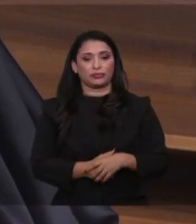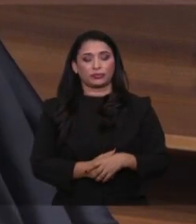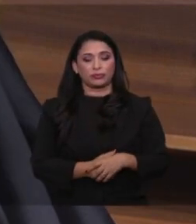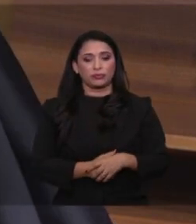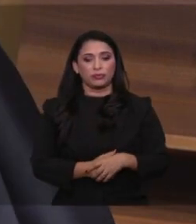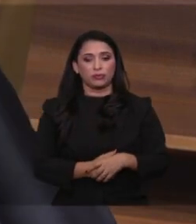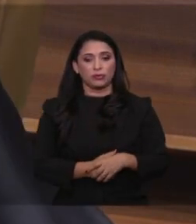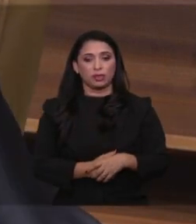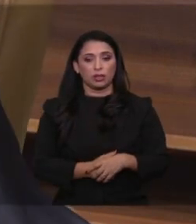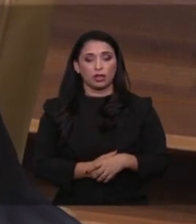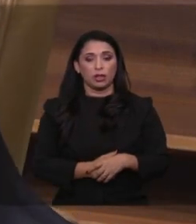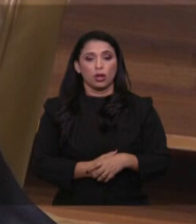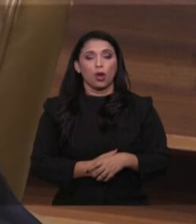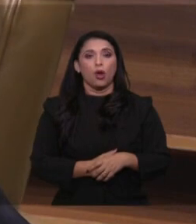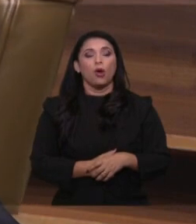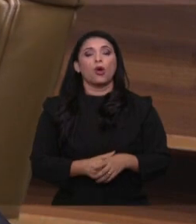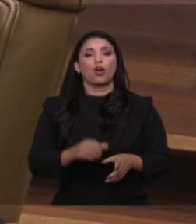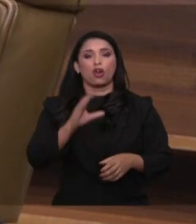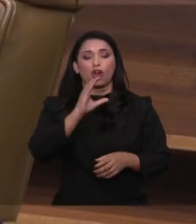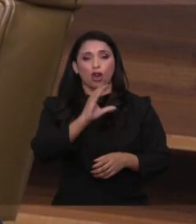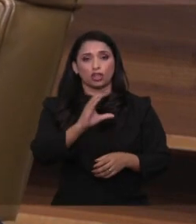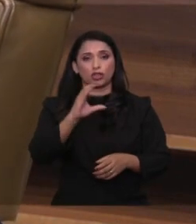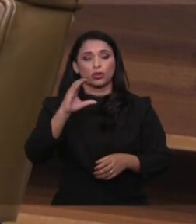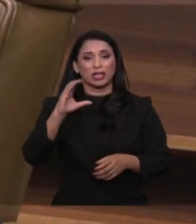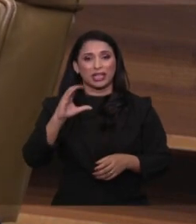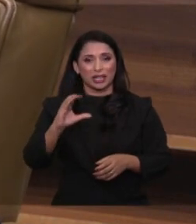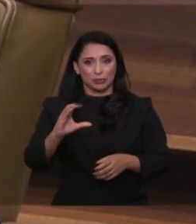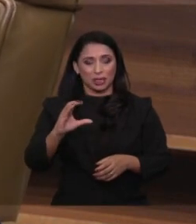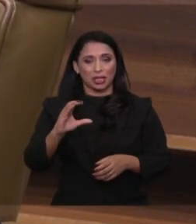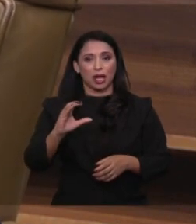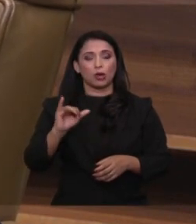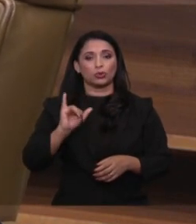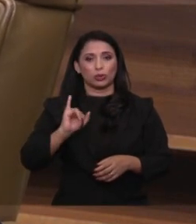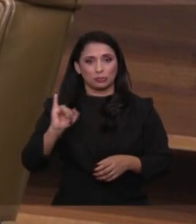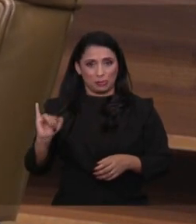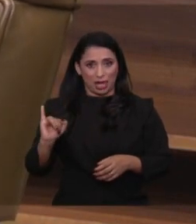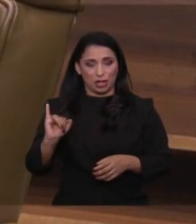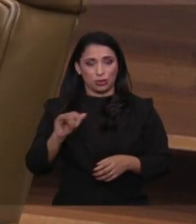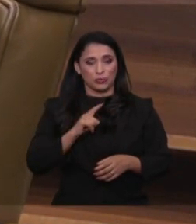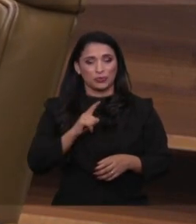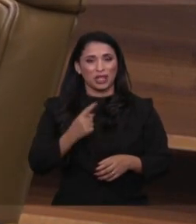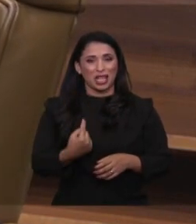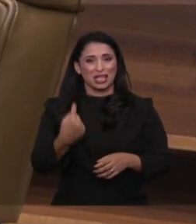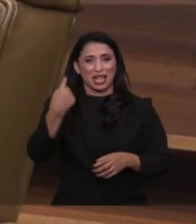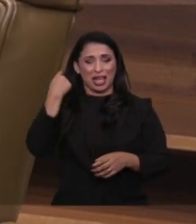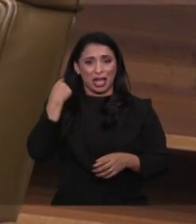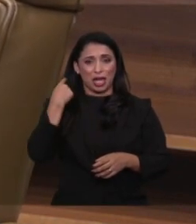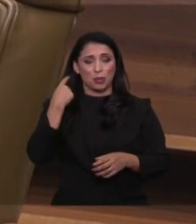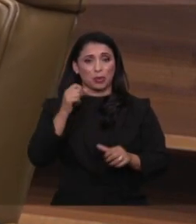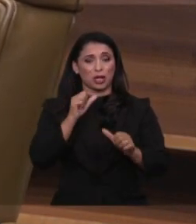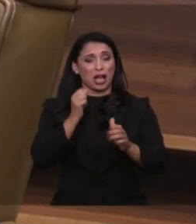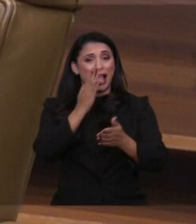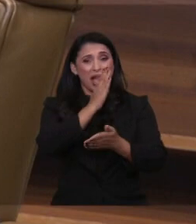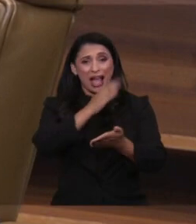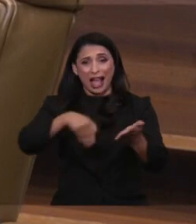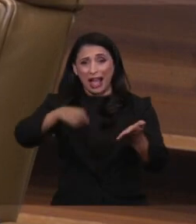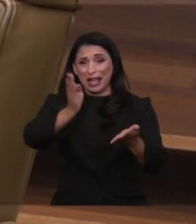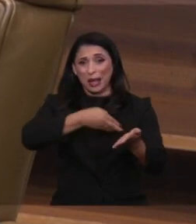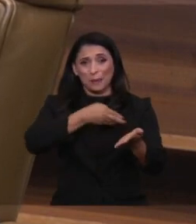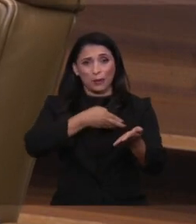O Código Criminal do Império dá um primeiro passo nesse avanço e abole essa